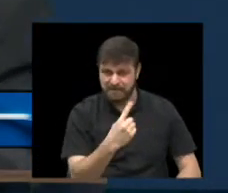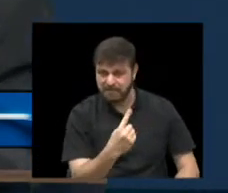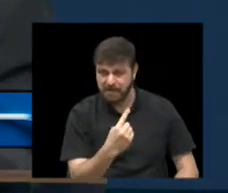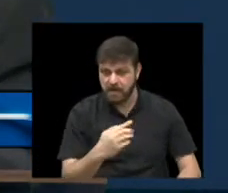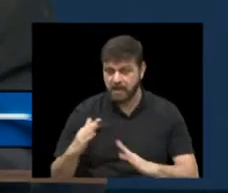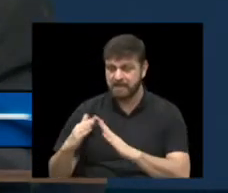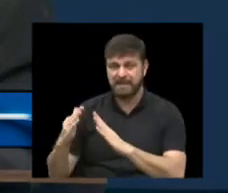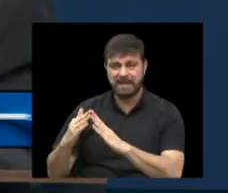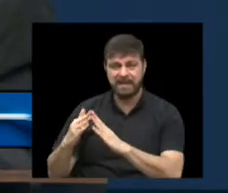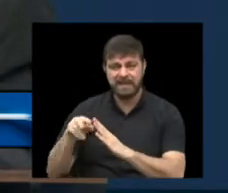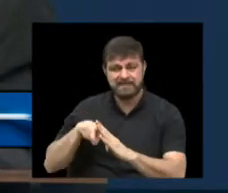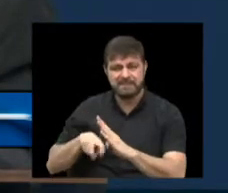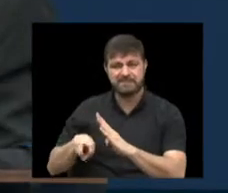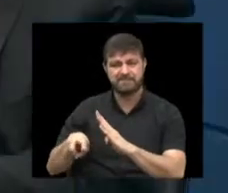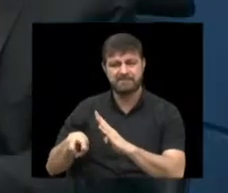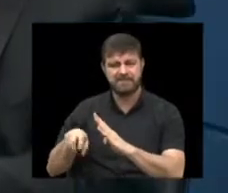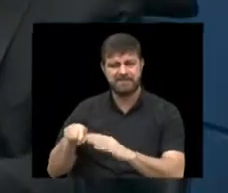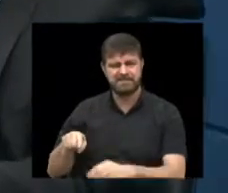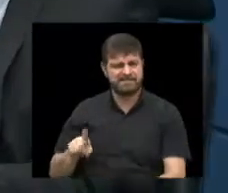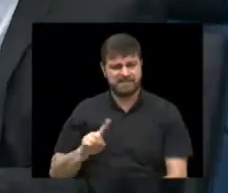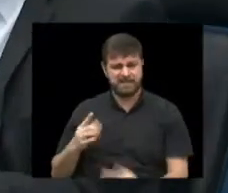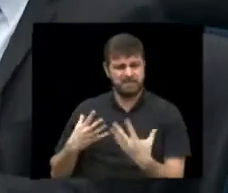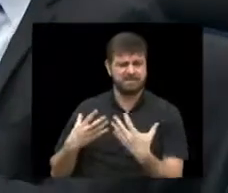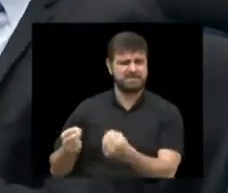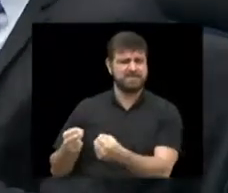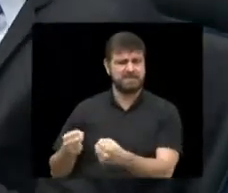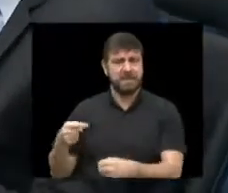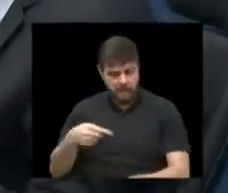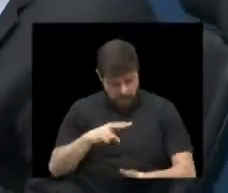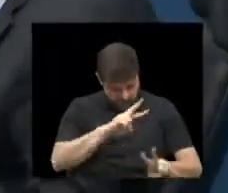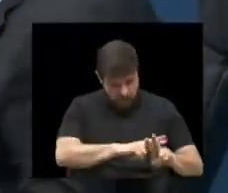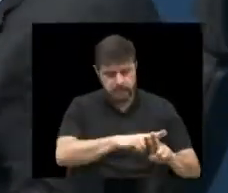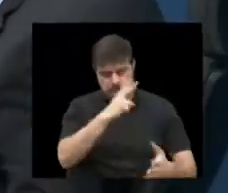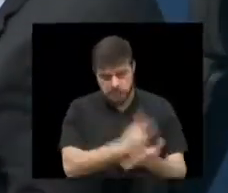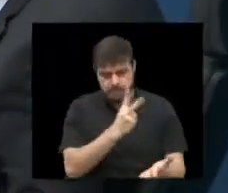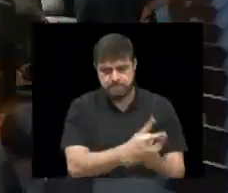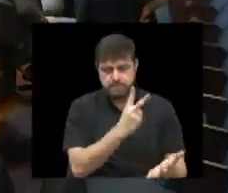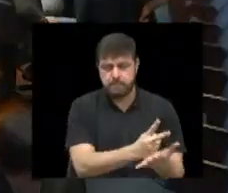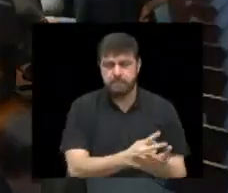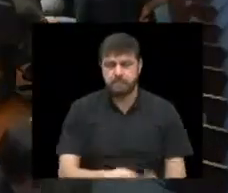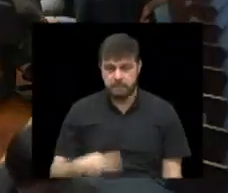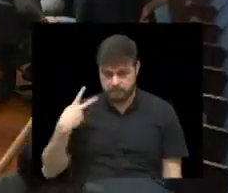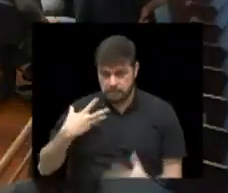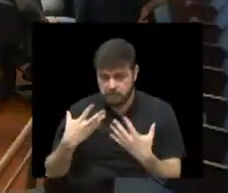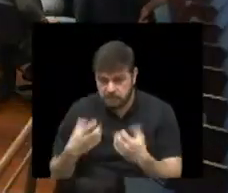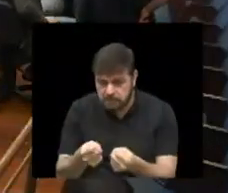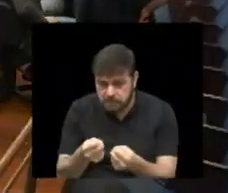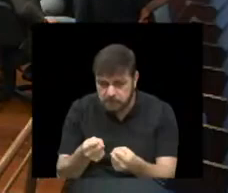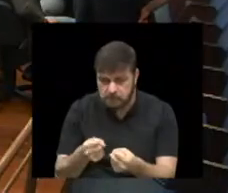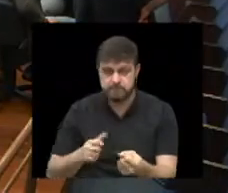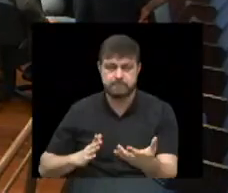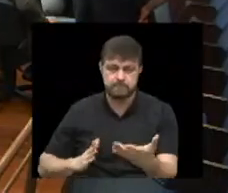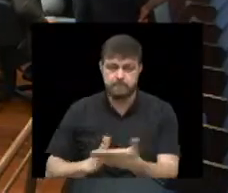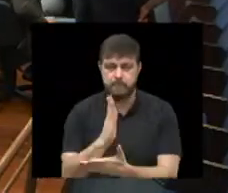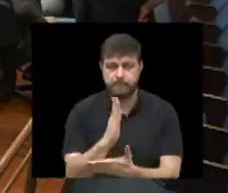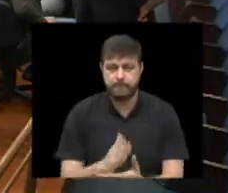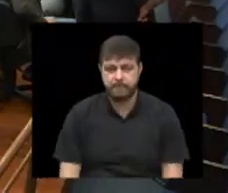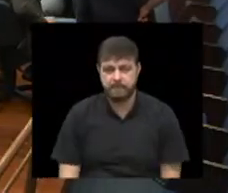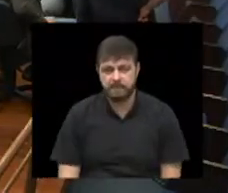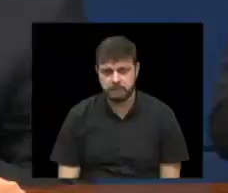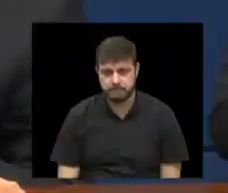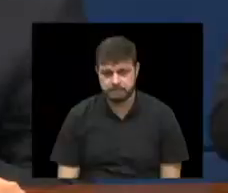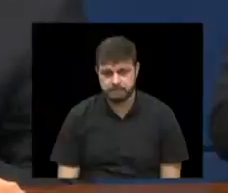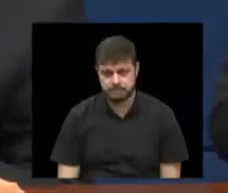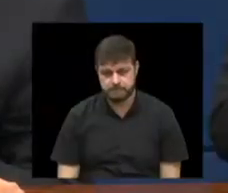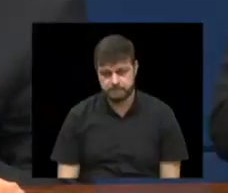comissão exala parecer favorável por maioria absoluta. Parecer favorável, não havendo vereador discutir. Votação, vereadores favoráveis permanentes. Comissão, aprovado.